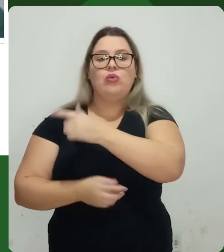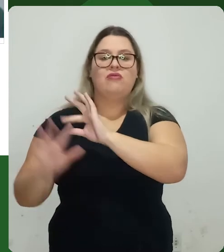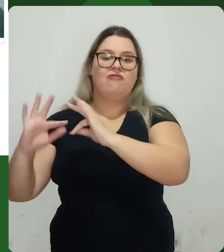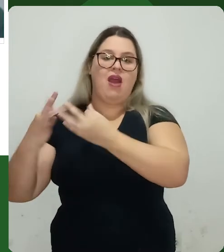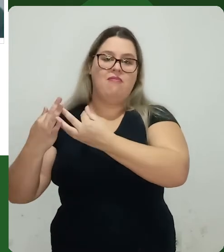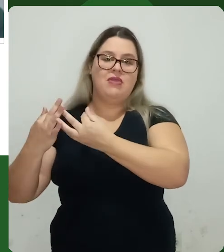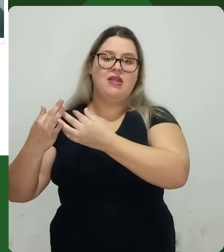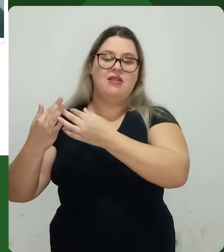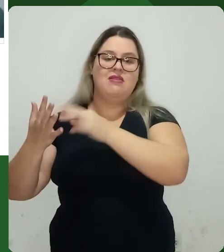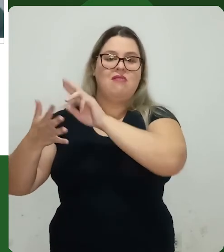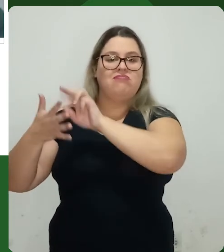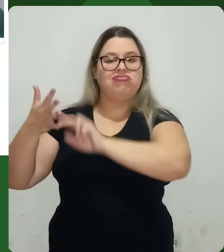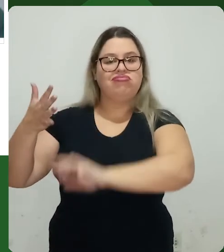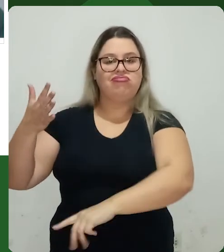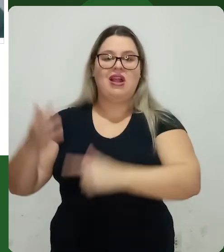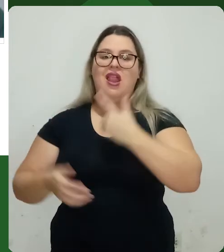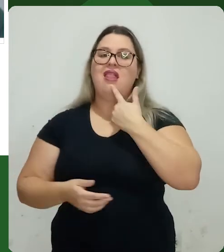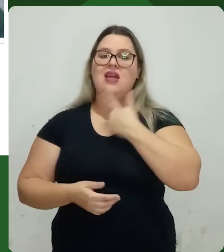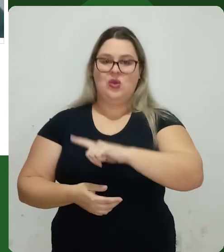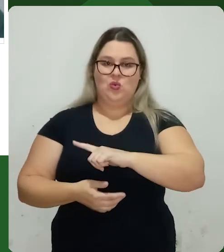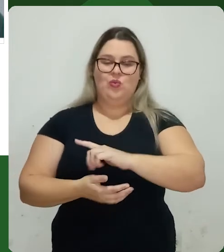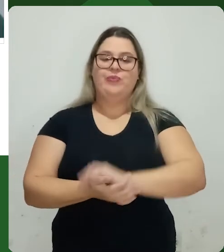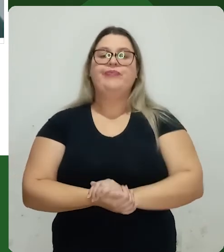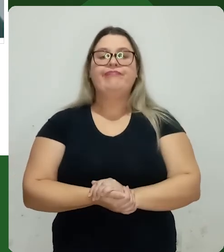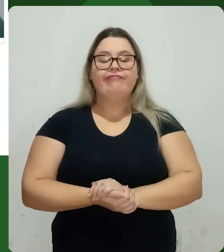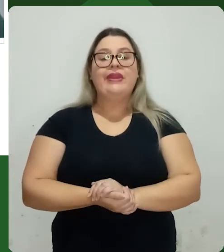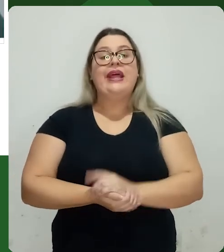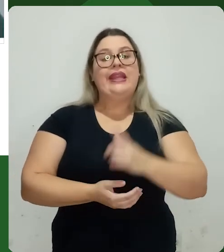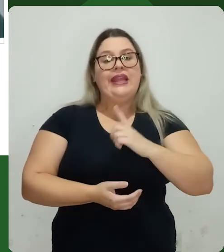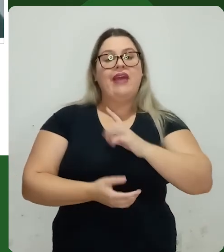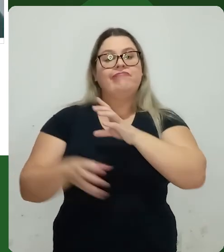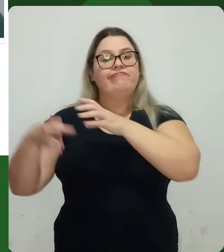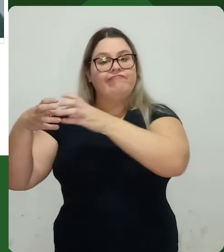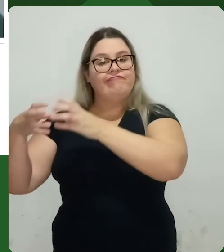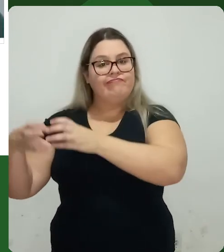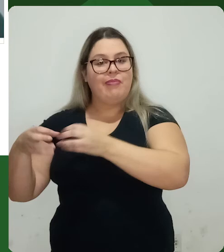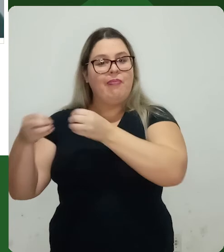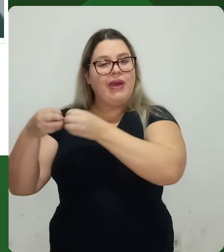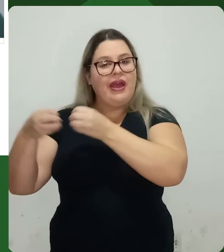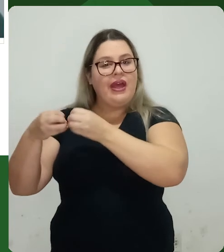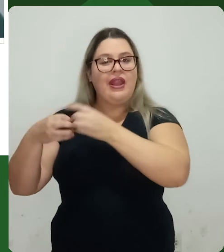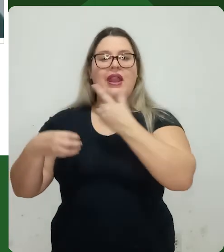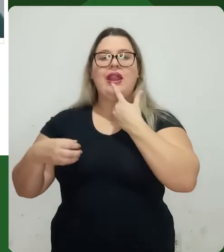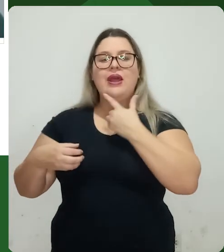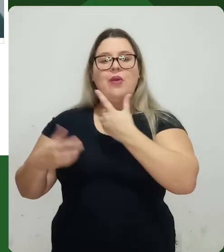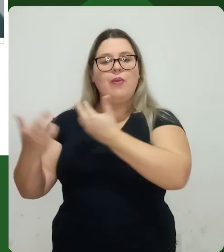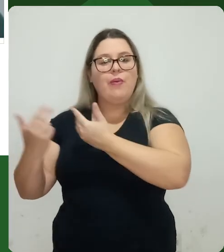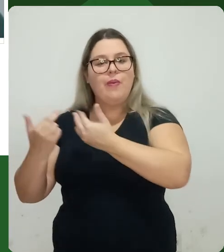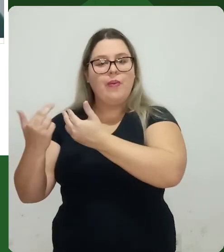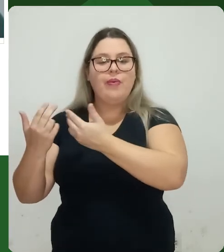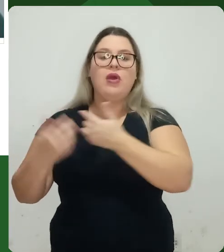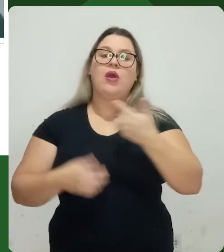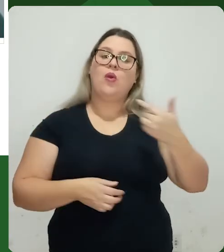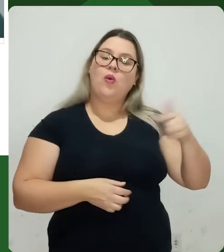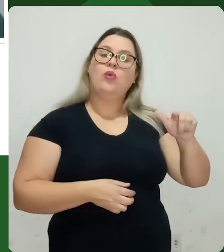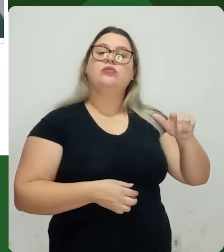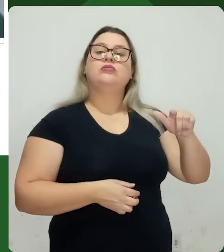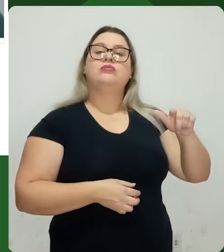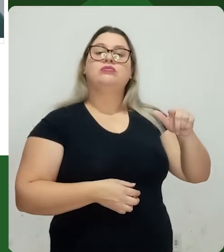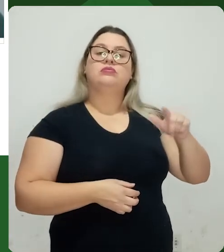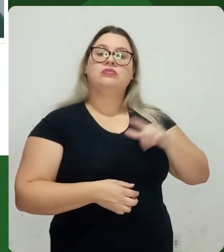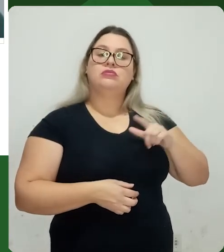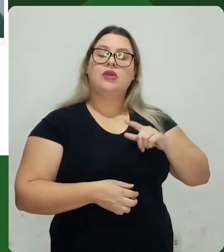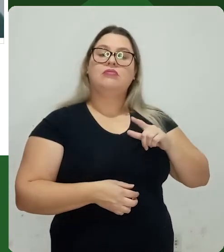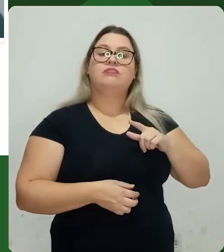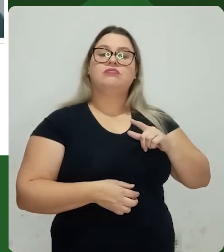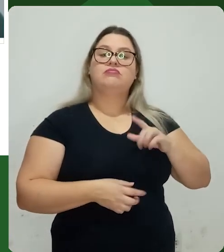10 famílias, outro 12 famílias de idiomas. Famílias são grupos de línguas que têm uma proximidade maior entre si,